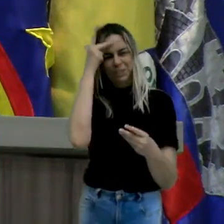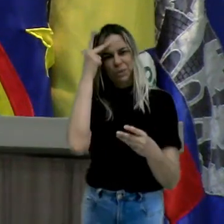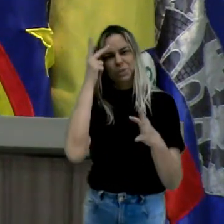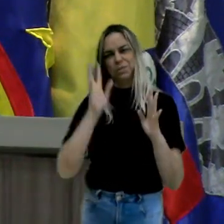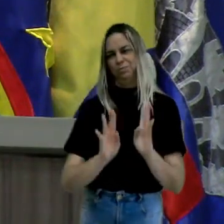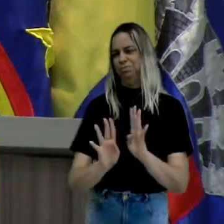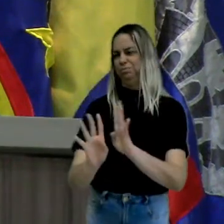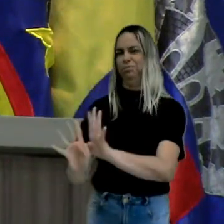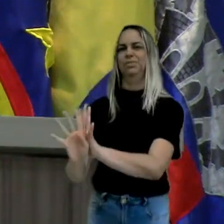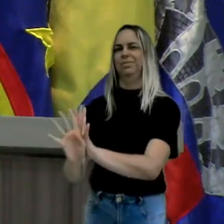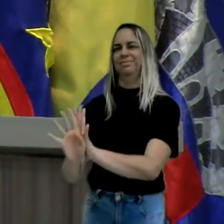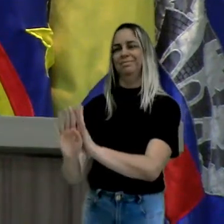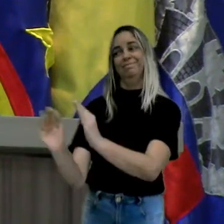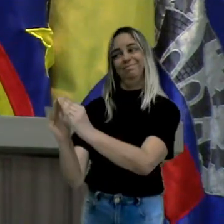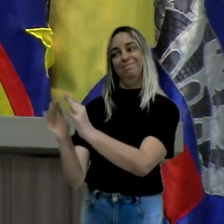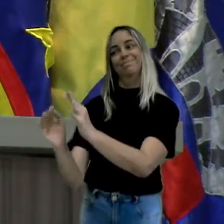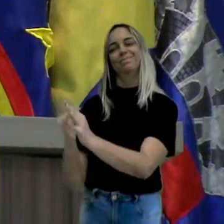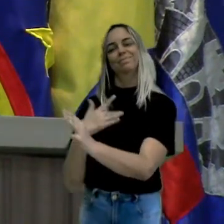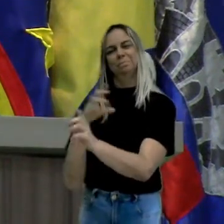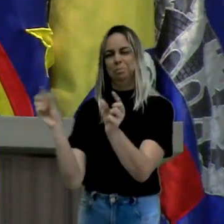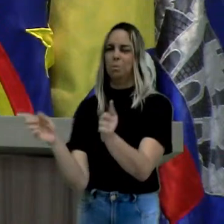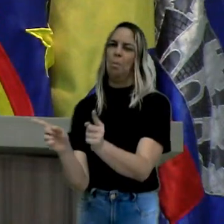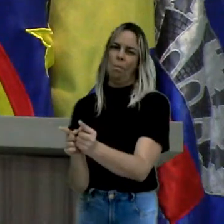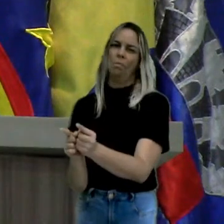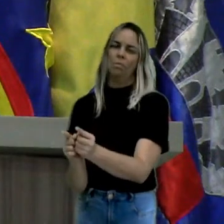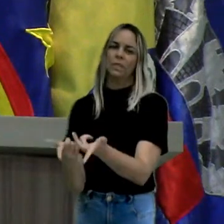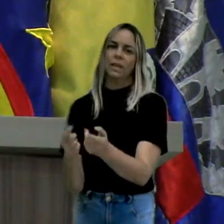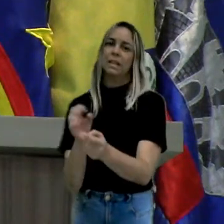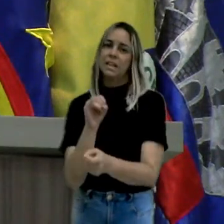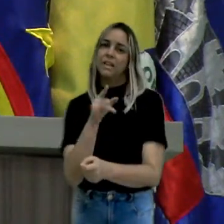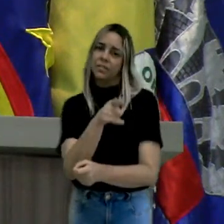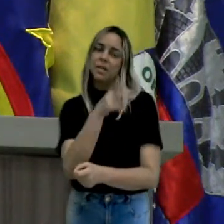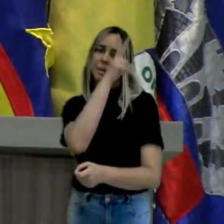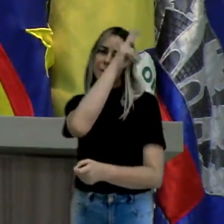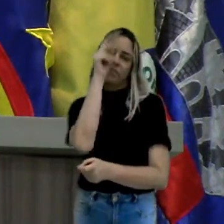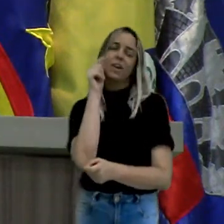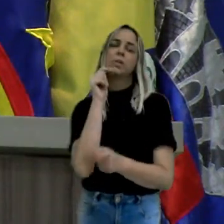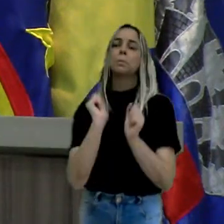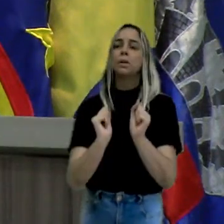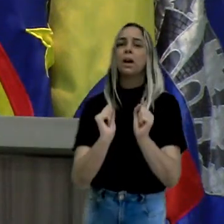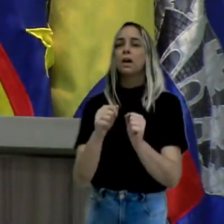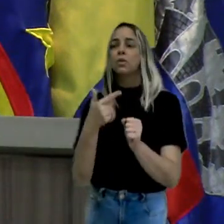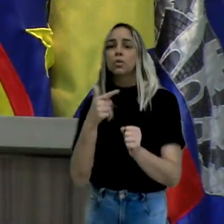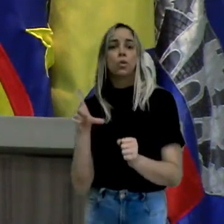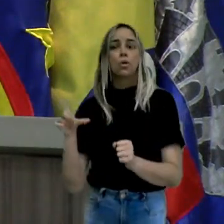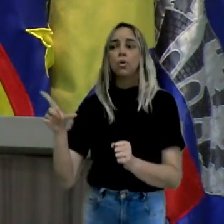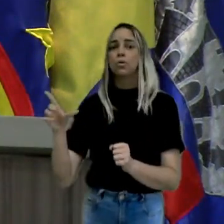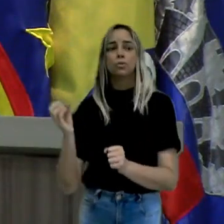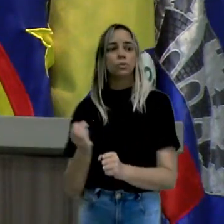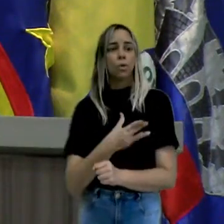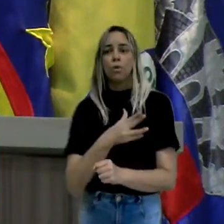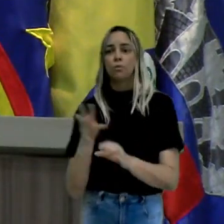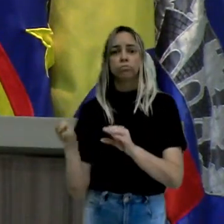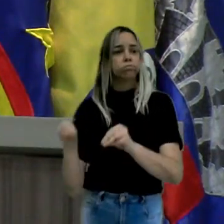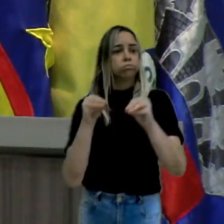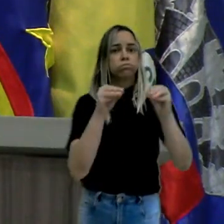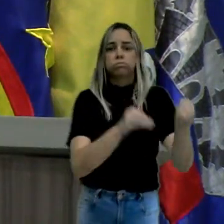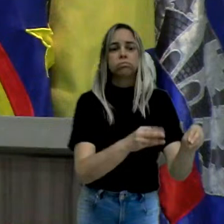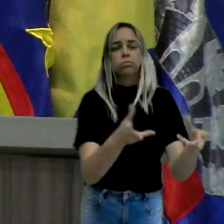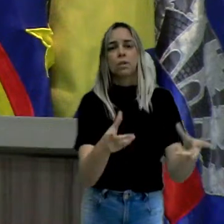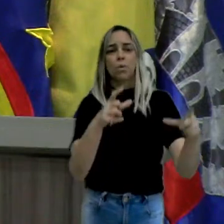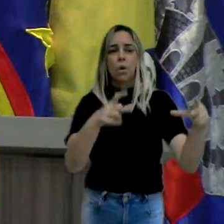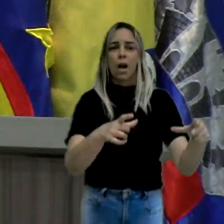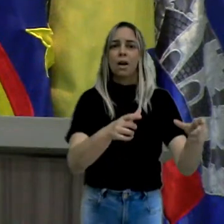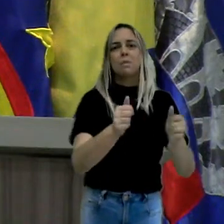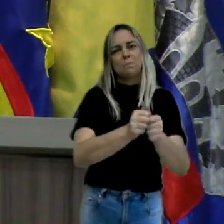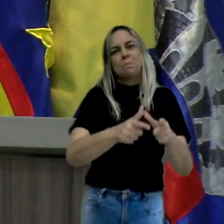muito pequeno. Então, assim que você puder, prefeito, ver uma nova localização, fazer um UBS maior para